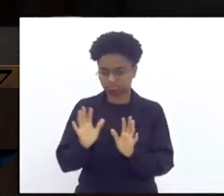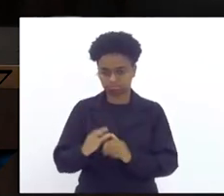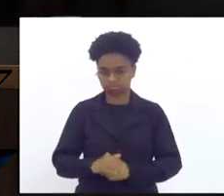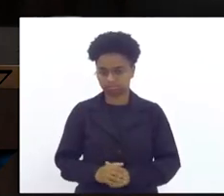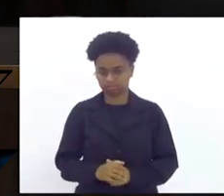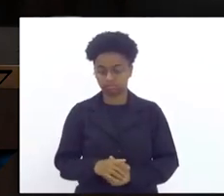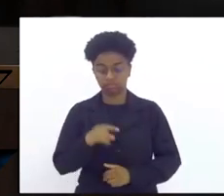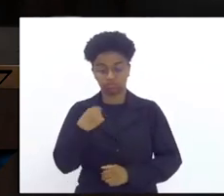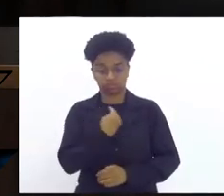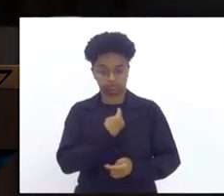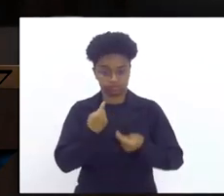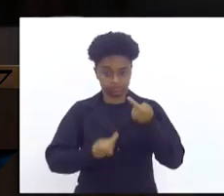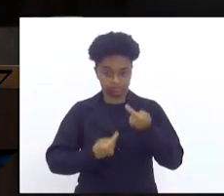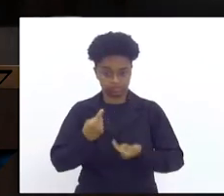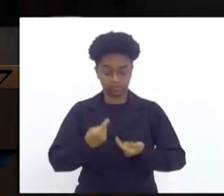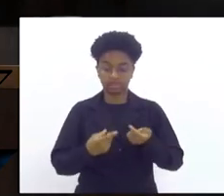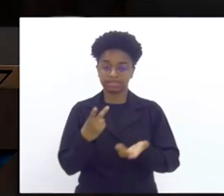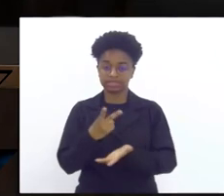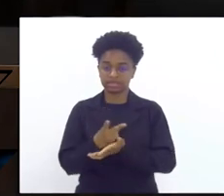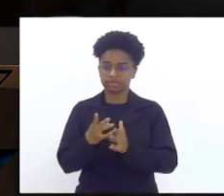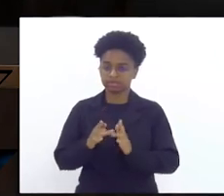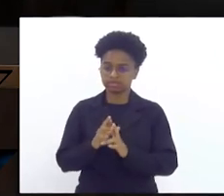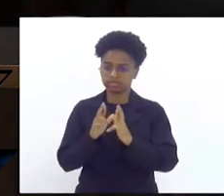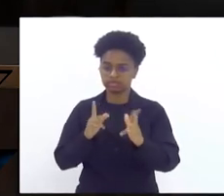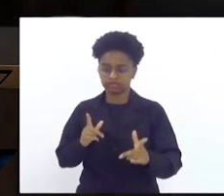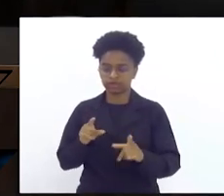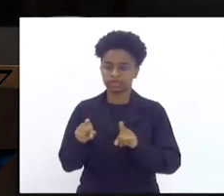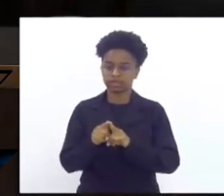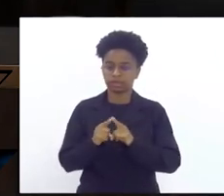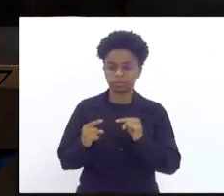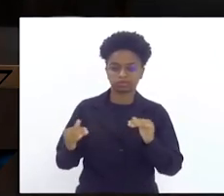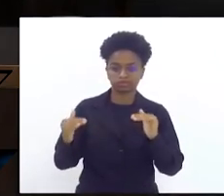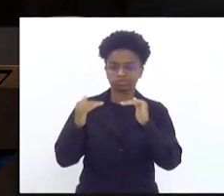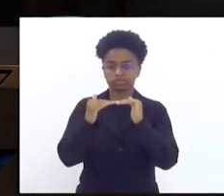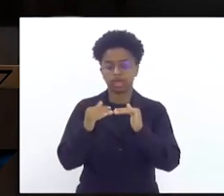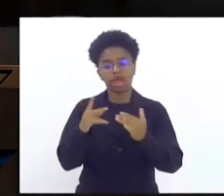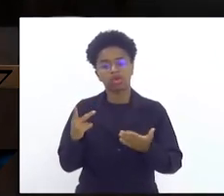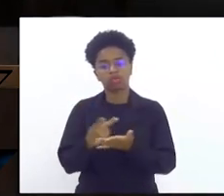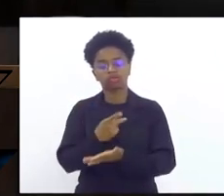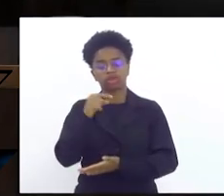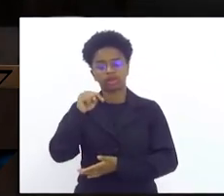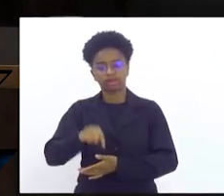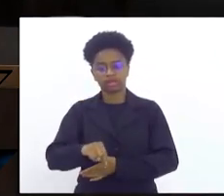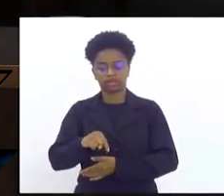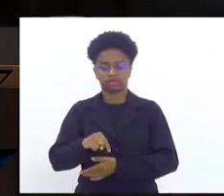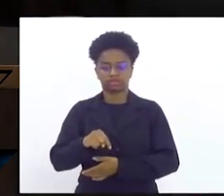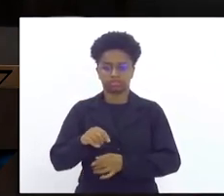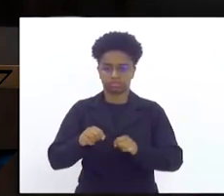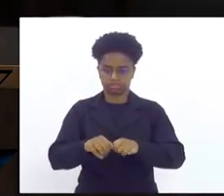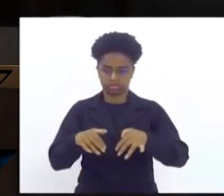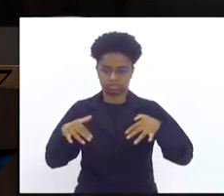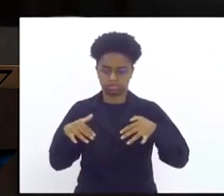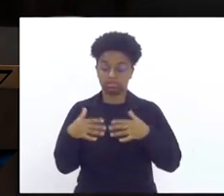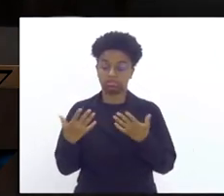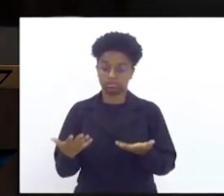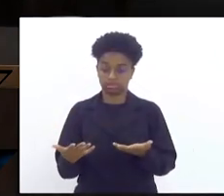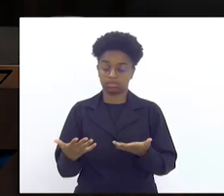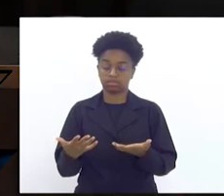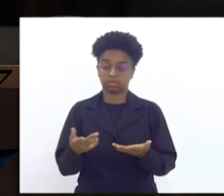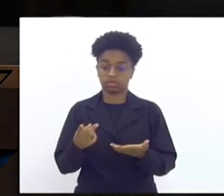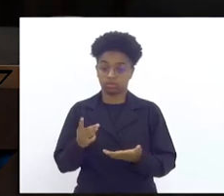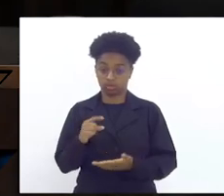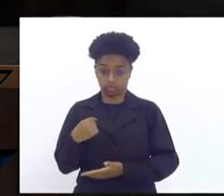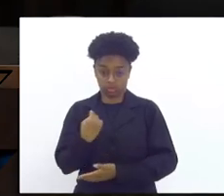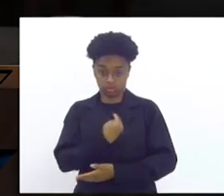o nosso debate todas as nossas diferenças mesmo nas nossas convergências elas se dão aqui no debate da Tribuna isso nós